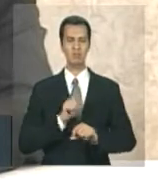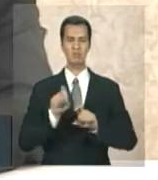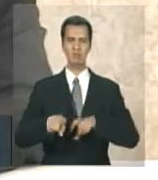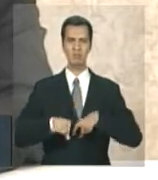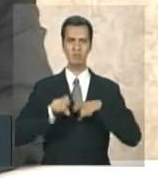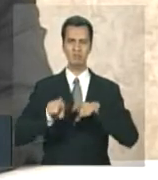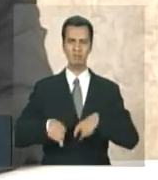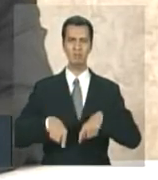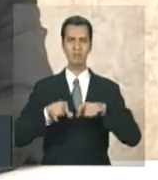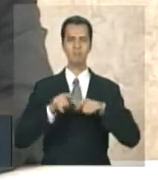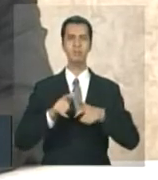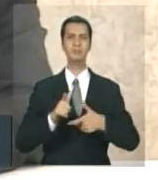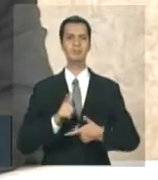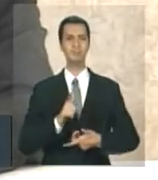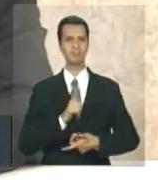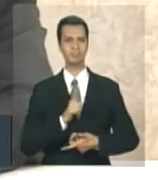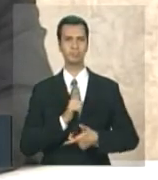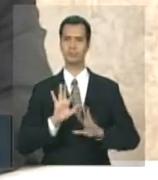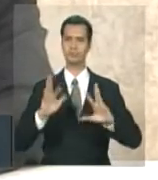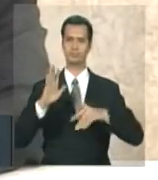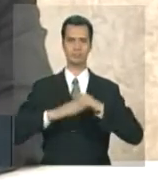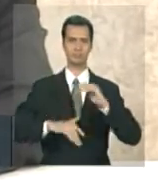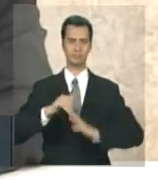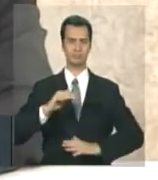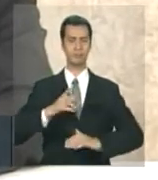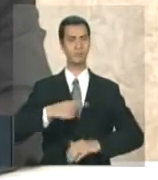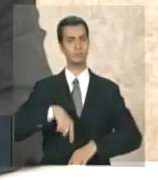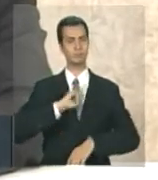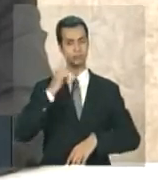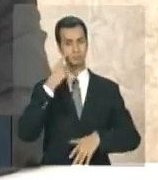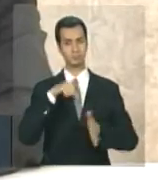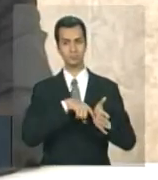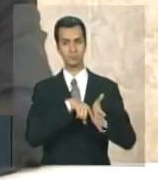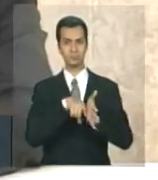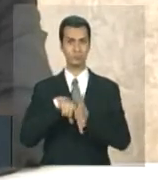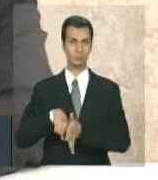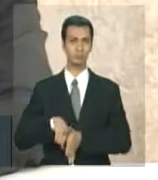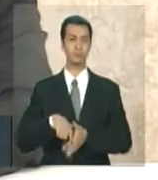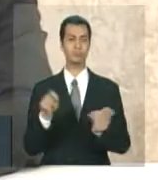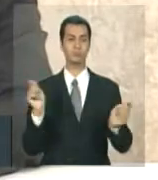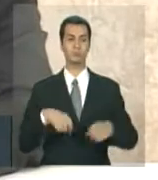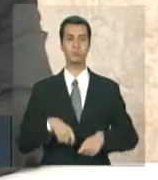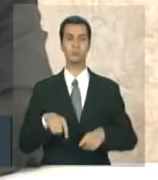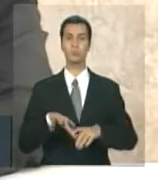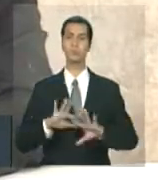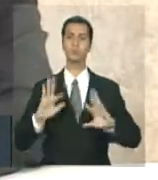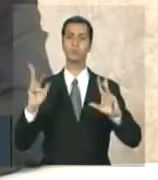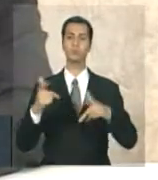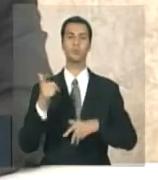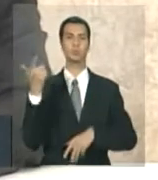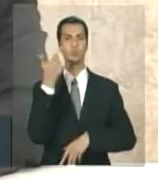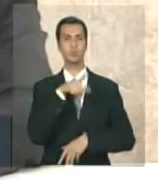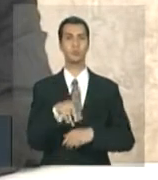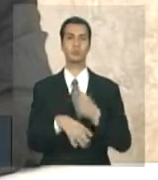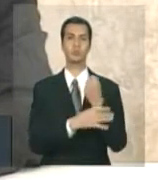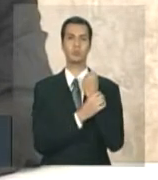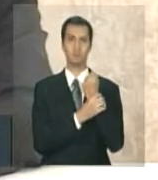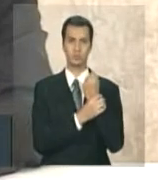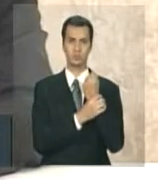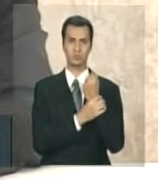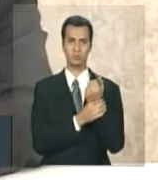fazendo a verificação para encaminhar as providências para o acesso ao seguro da agricultura